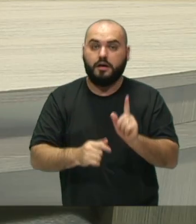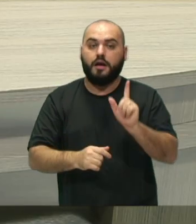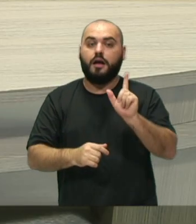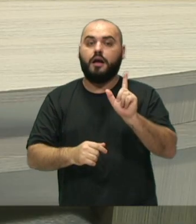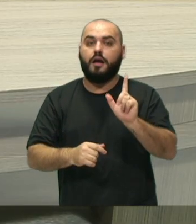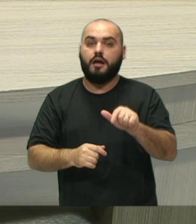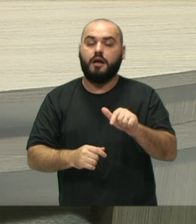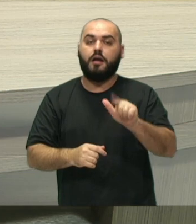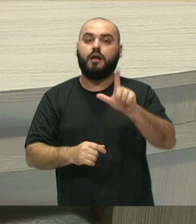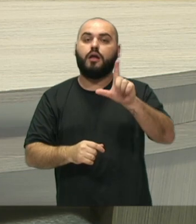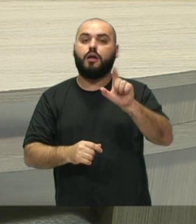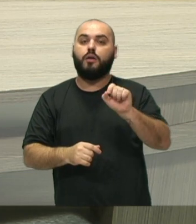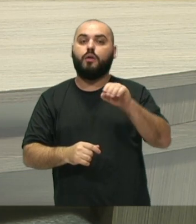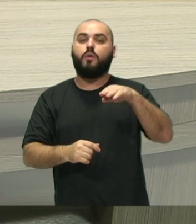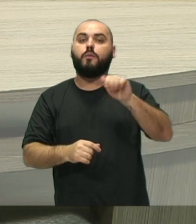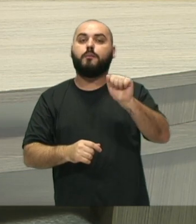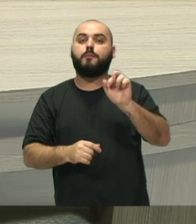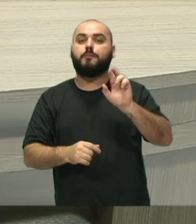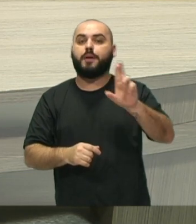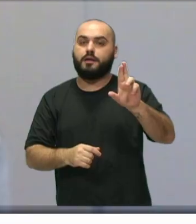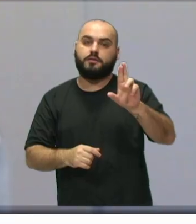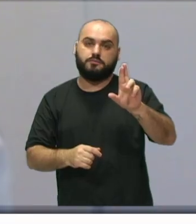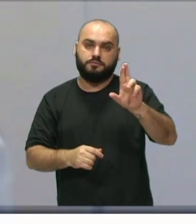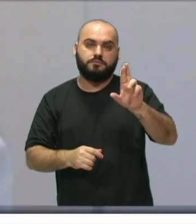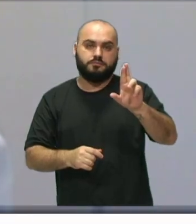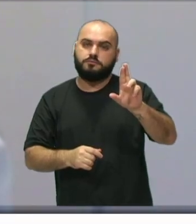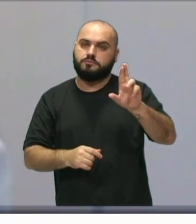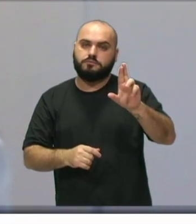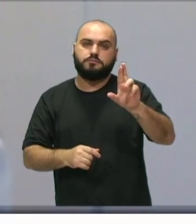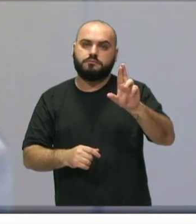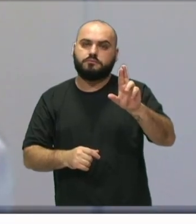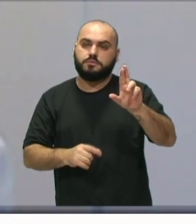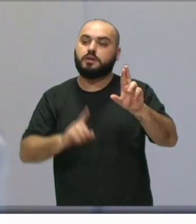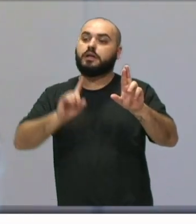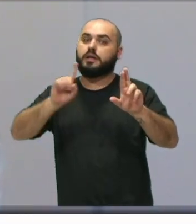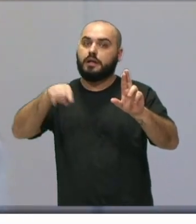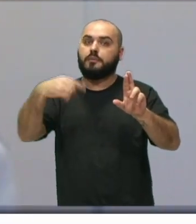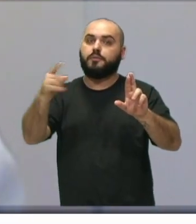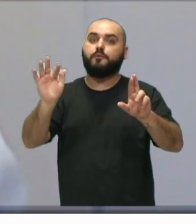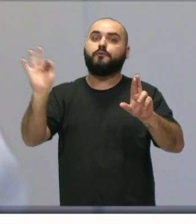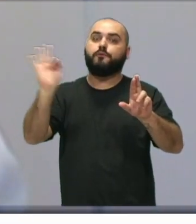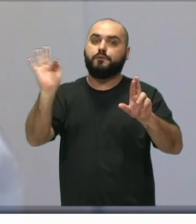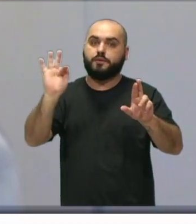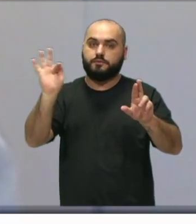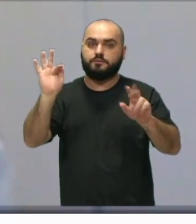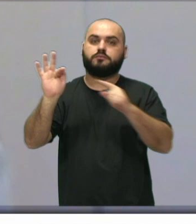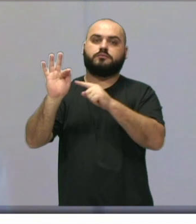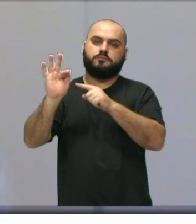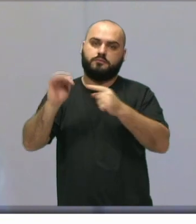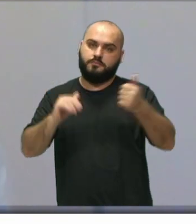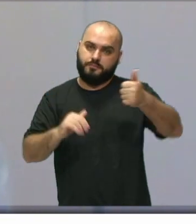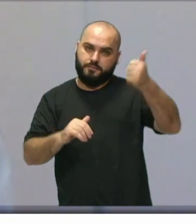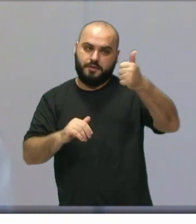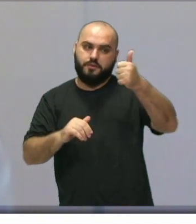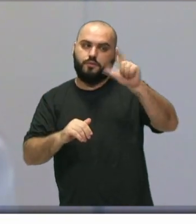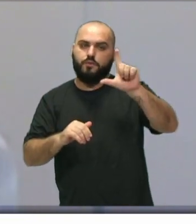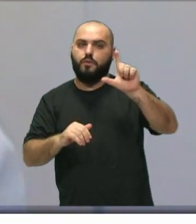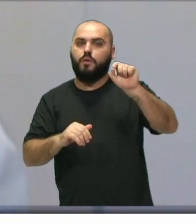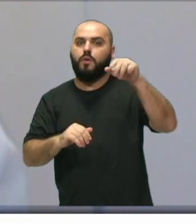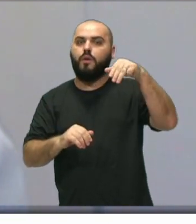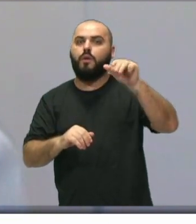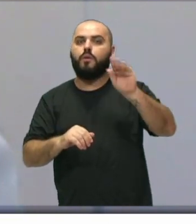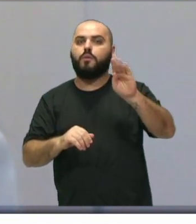lombar crônica ou da lombalgia crônica. E em seguida vem a fibromialgia ou a síndrome da fibromialgia. Então,